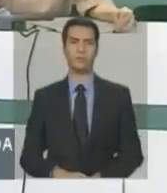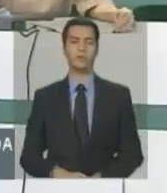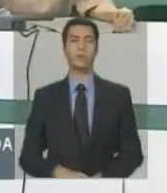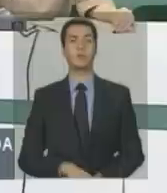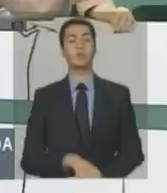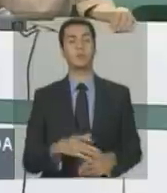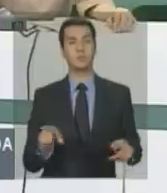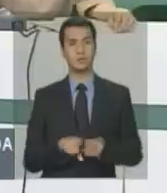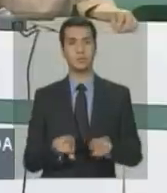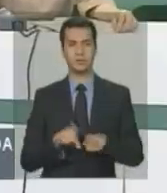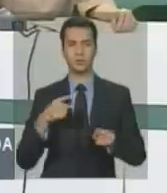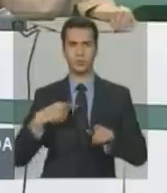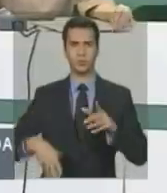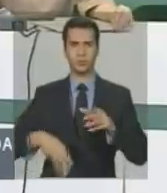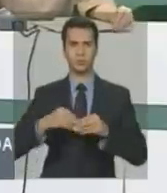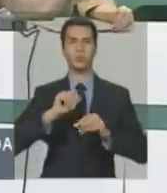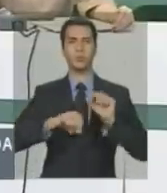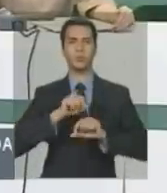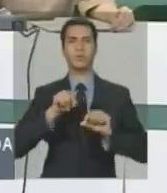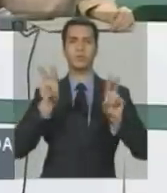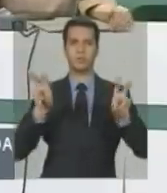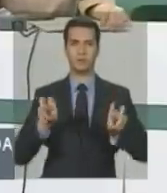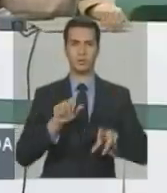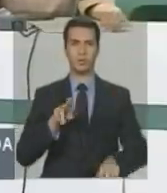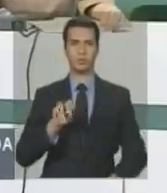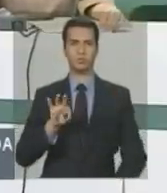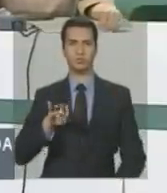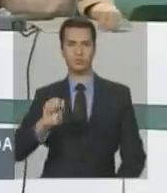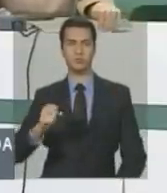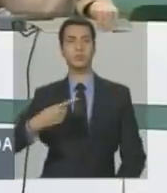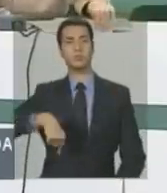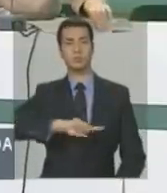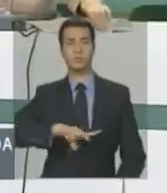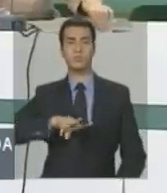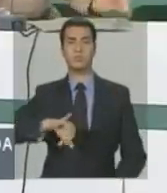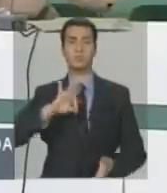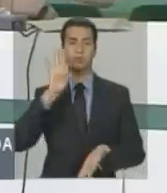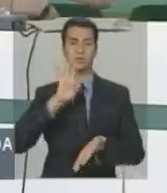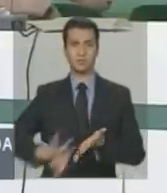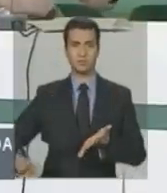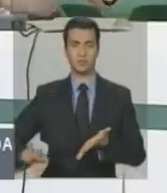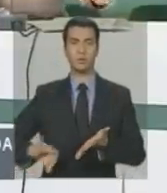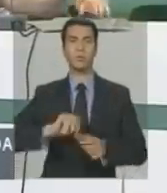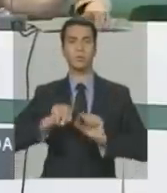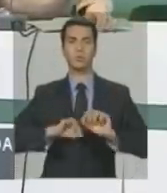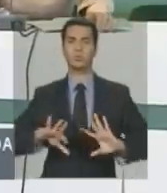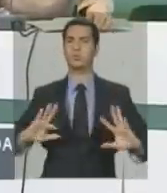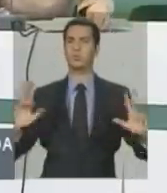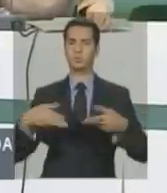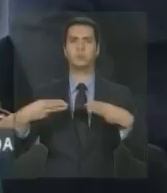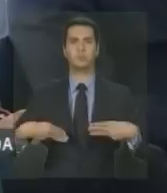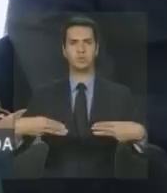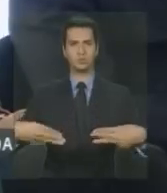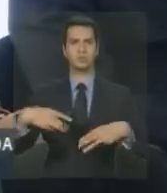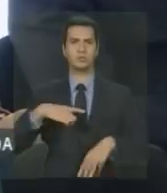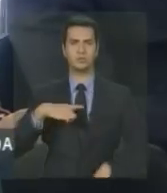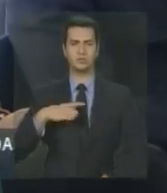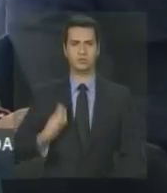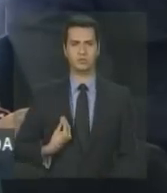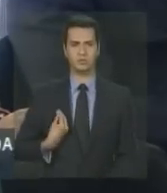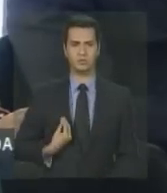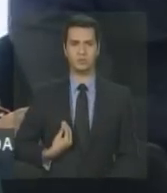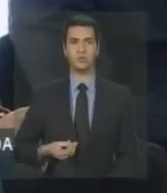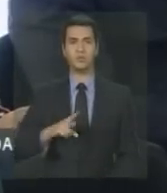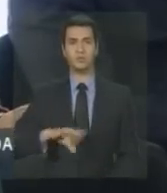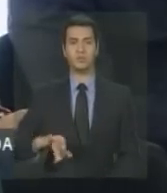destacar que nós estamos assinando uma portaria interministerial de todas as pastas que aqui se encontram e que deve